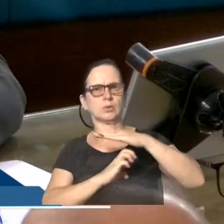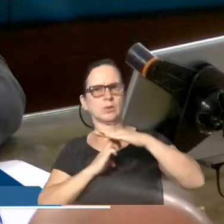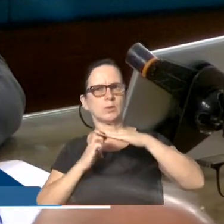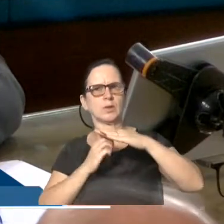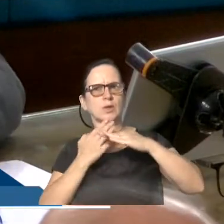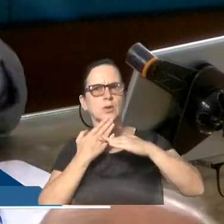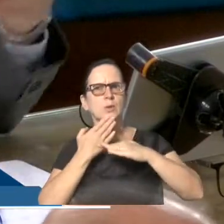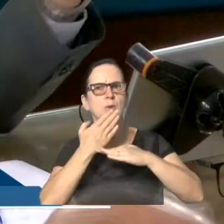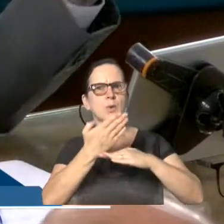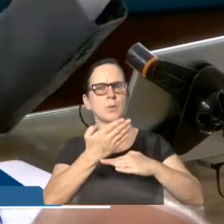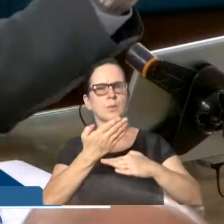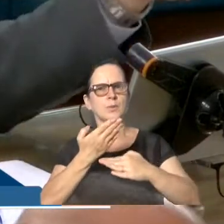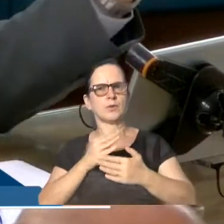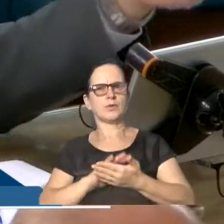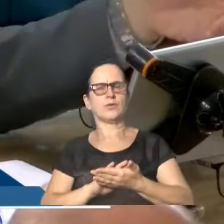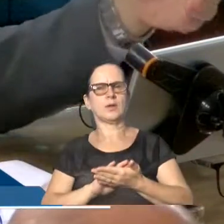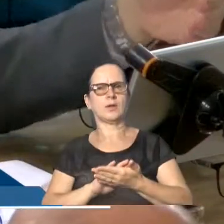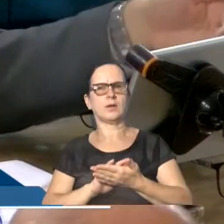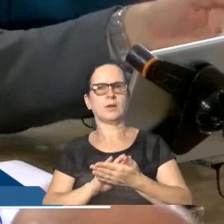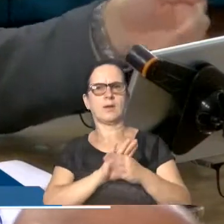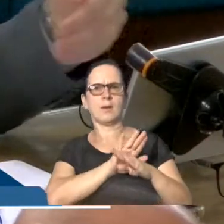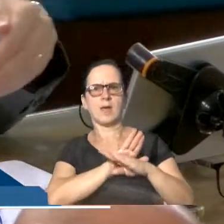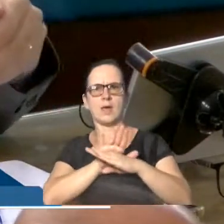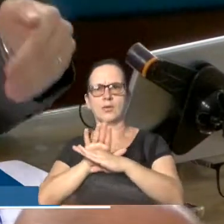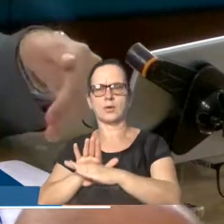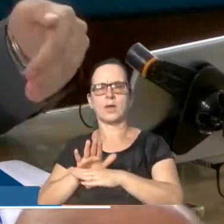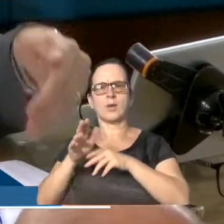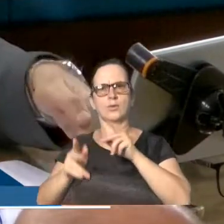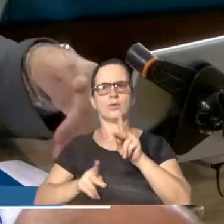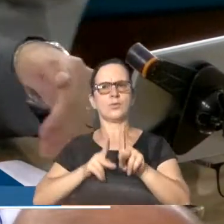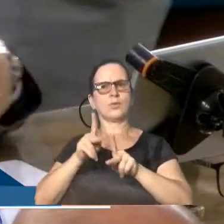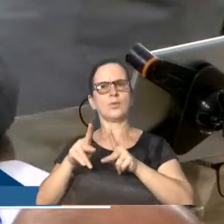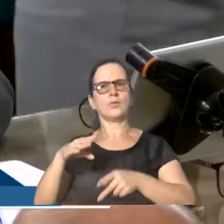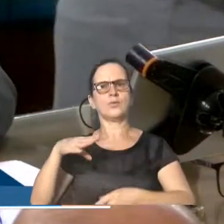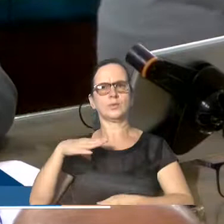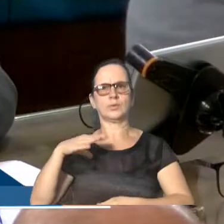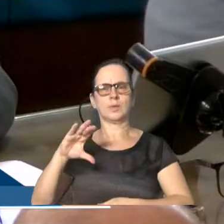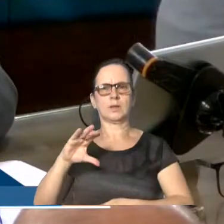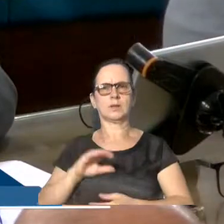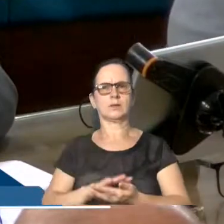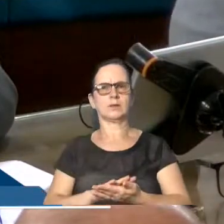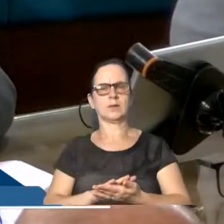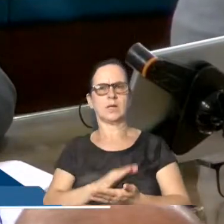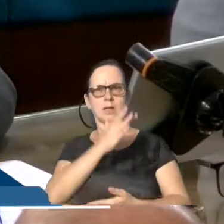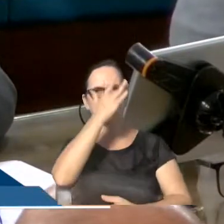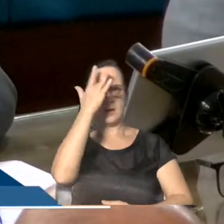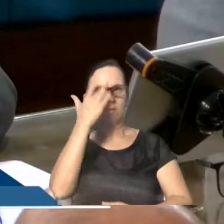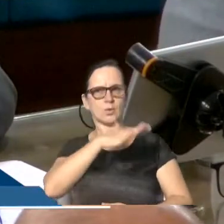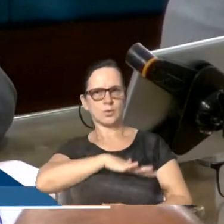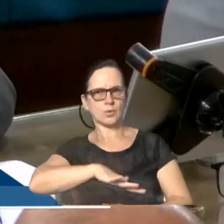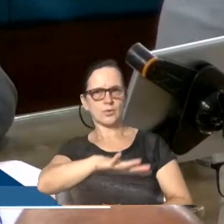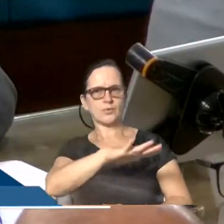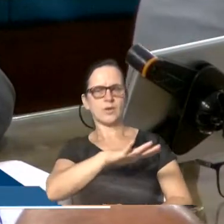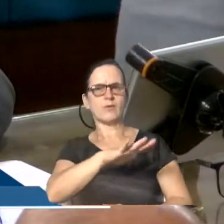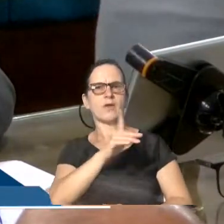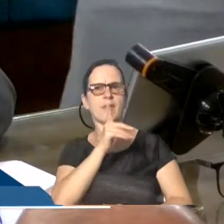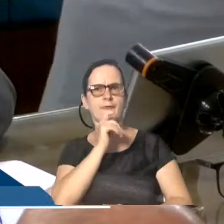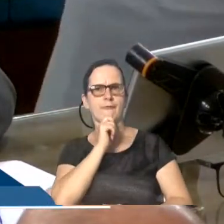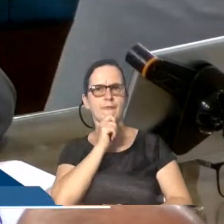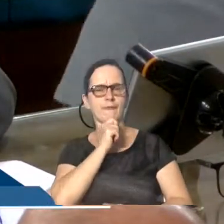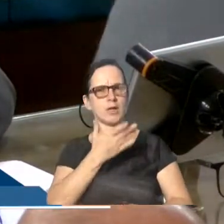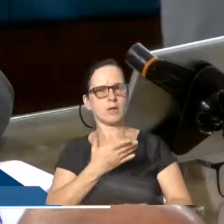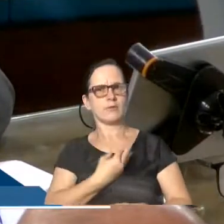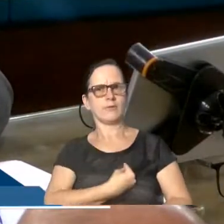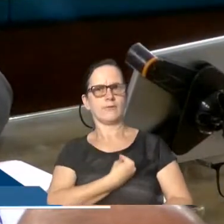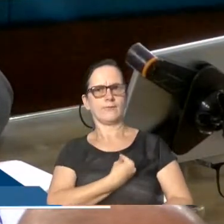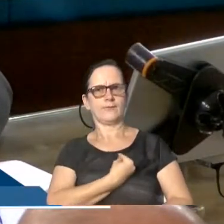e solicitar para aquilo que é em prol da população cubatense. São cubatenses que tem ali, são moradores, são munícipes,